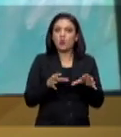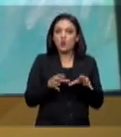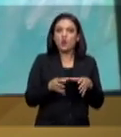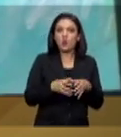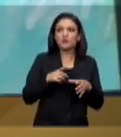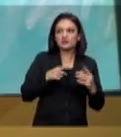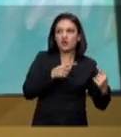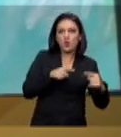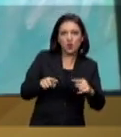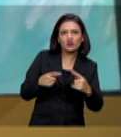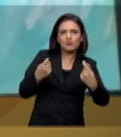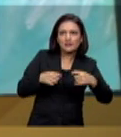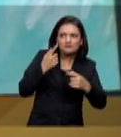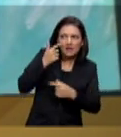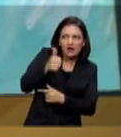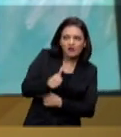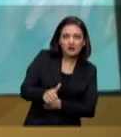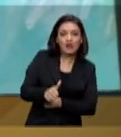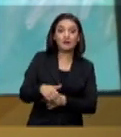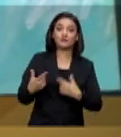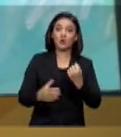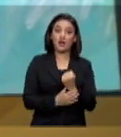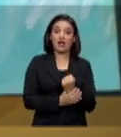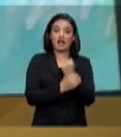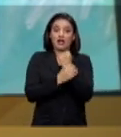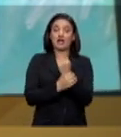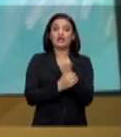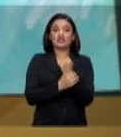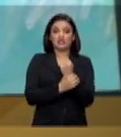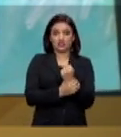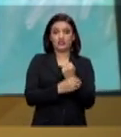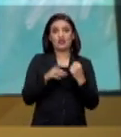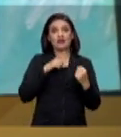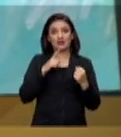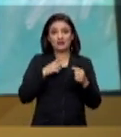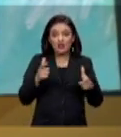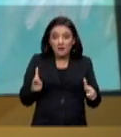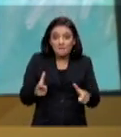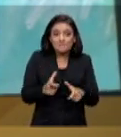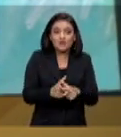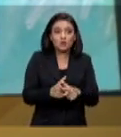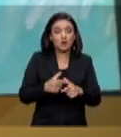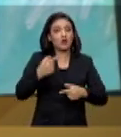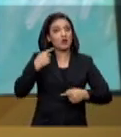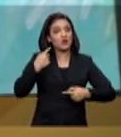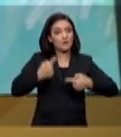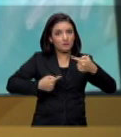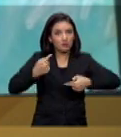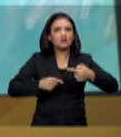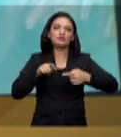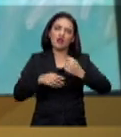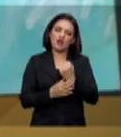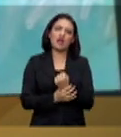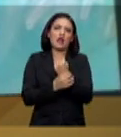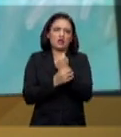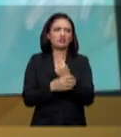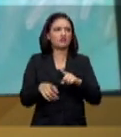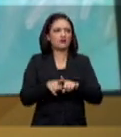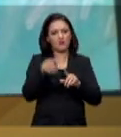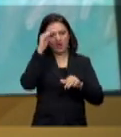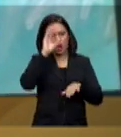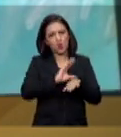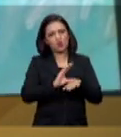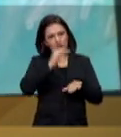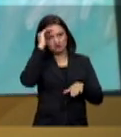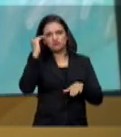direito constitucional, a garantia das minorias políticas é a garantia da própria Constituição. Por isso, rogamos, com